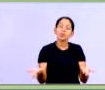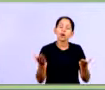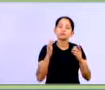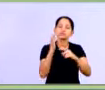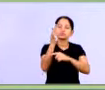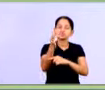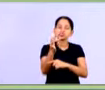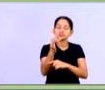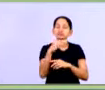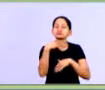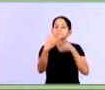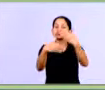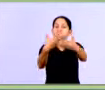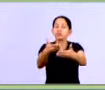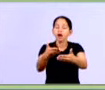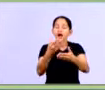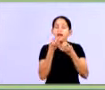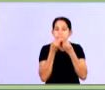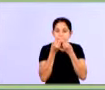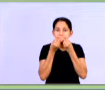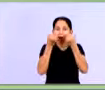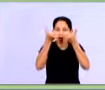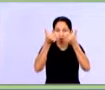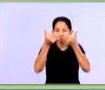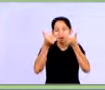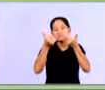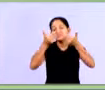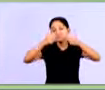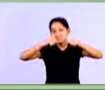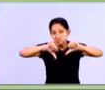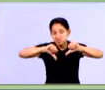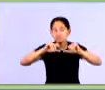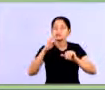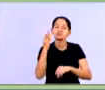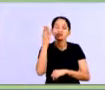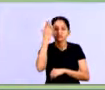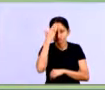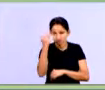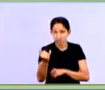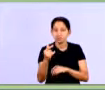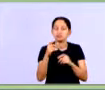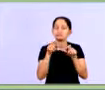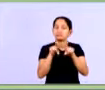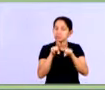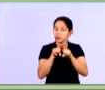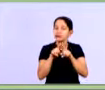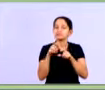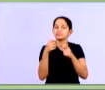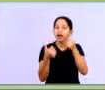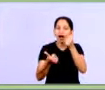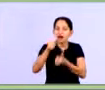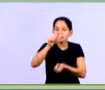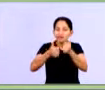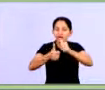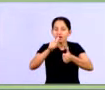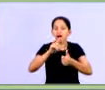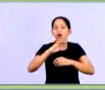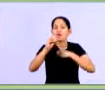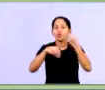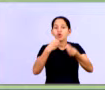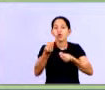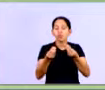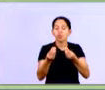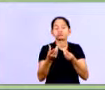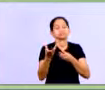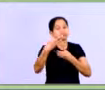no futuro. Em função dessa projeção desse dinheiro, como ele vai estar no futuro, o volume, o processo de alavancagem,